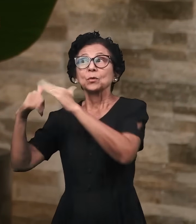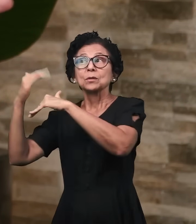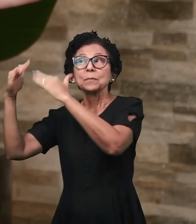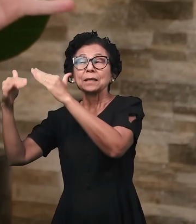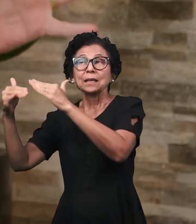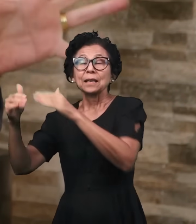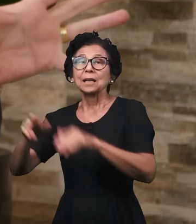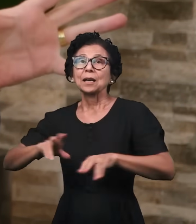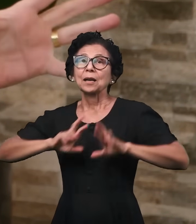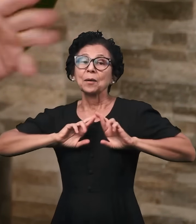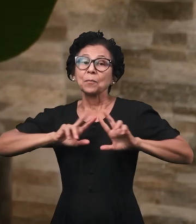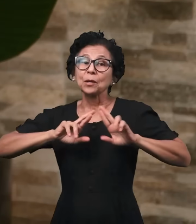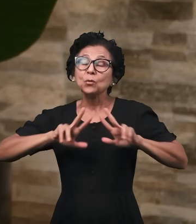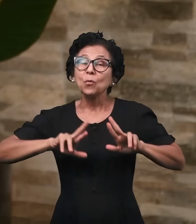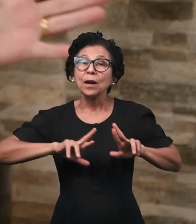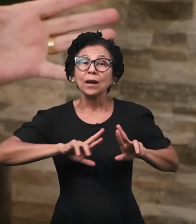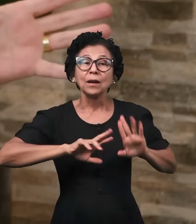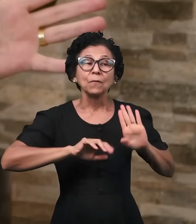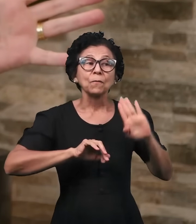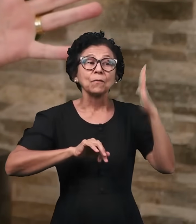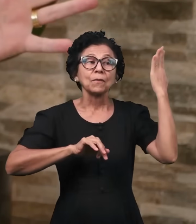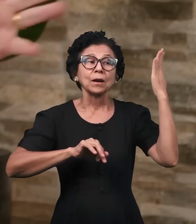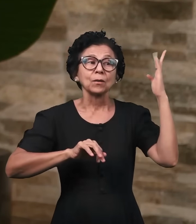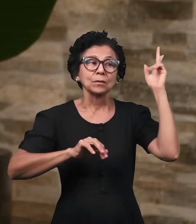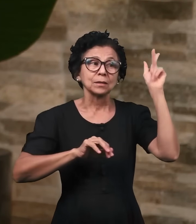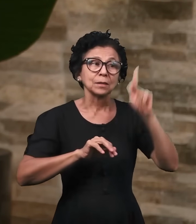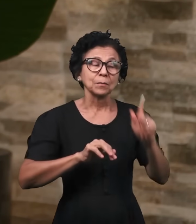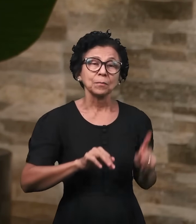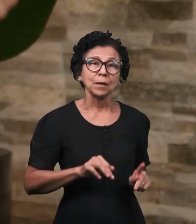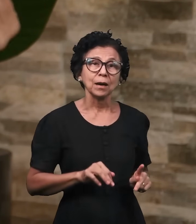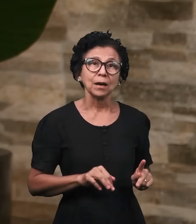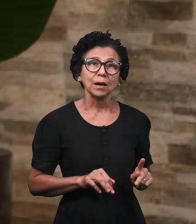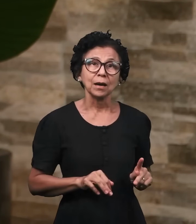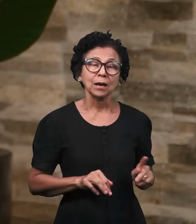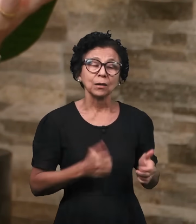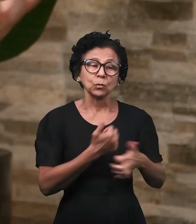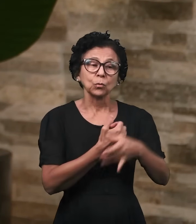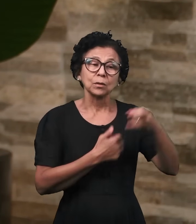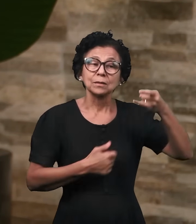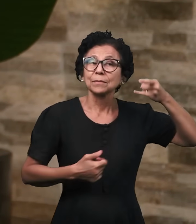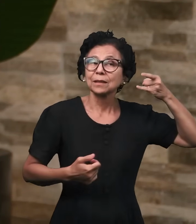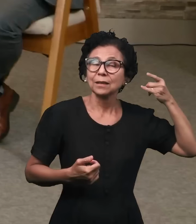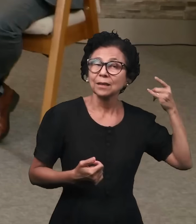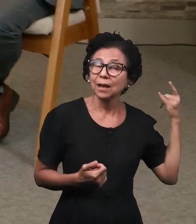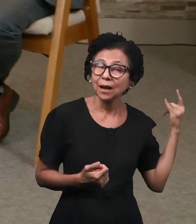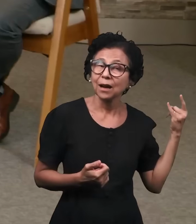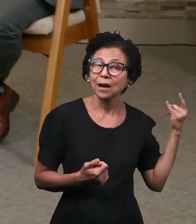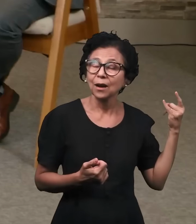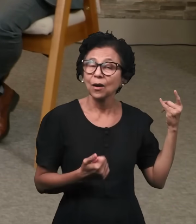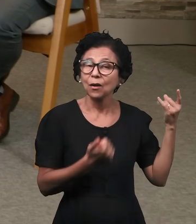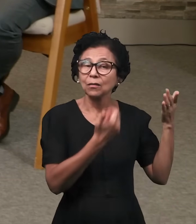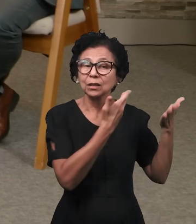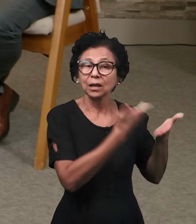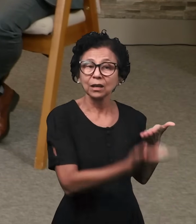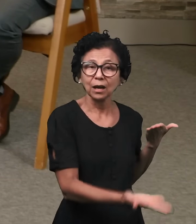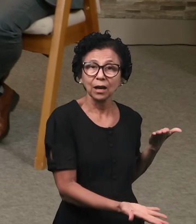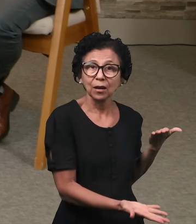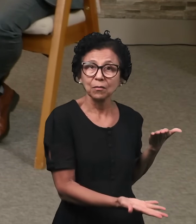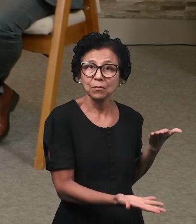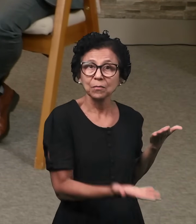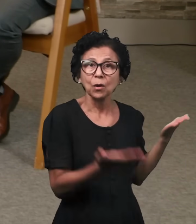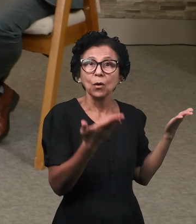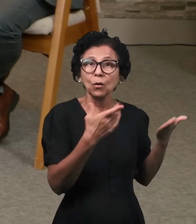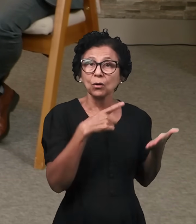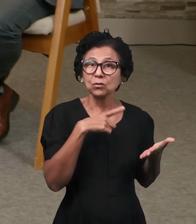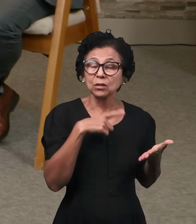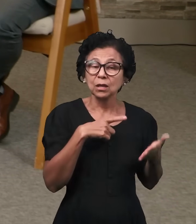essa falsa paz material, de coisas que são como moinha que o vento espalha. Hoje tem, amanhã não tem.